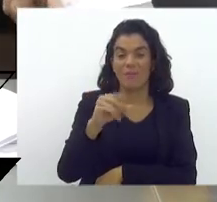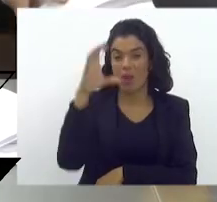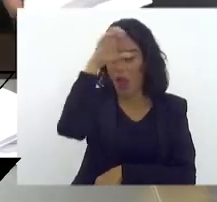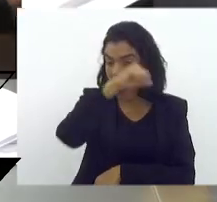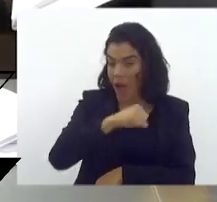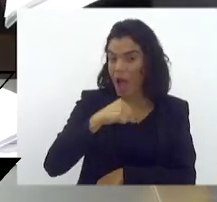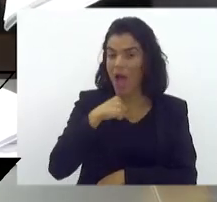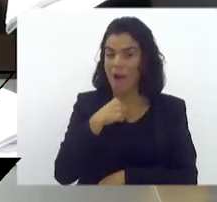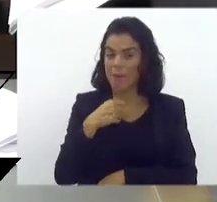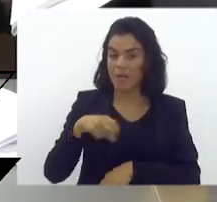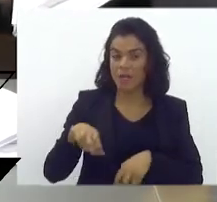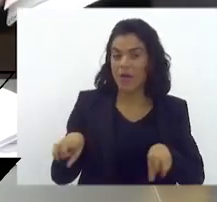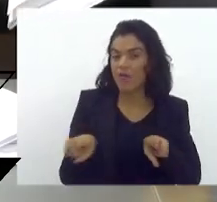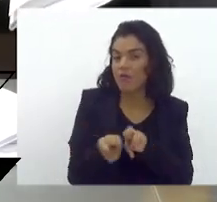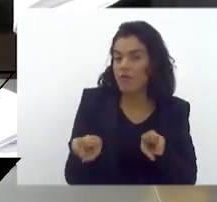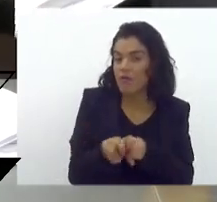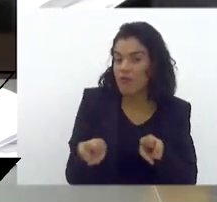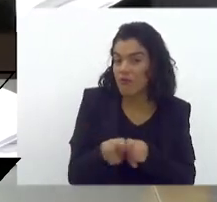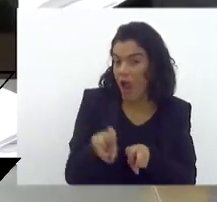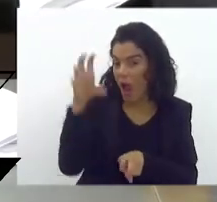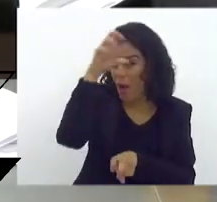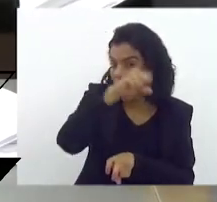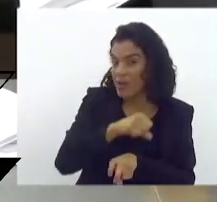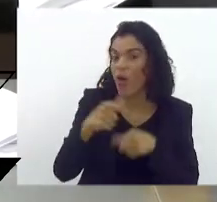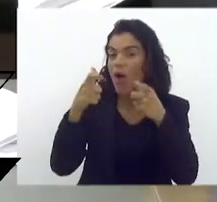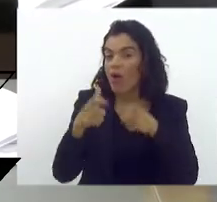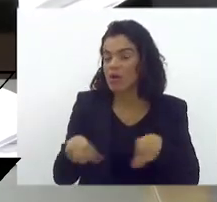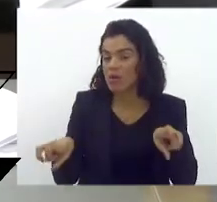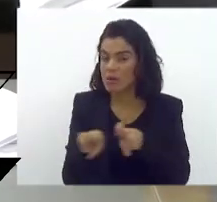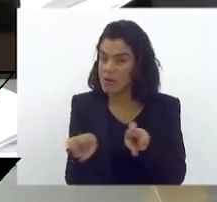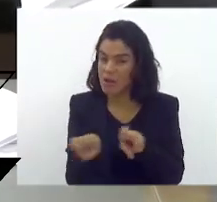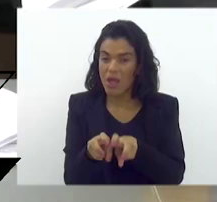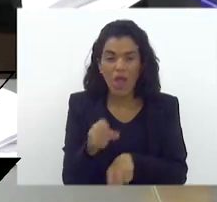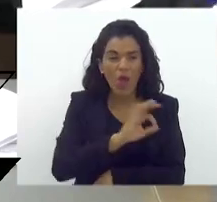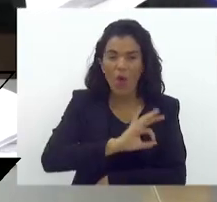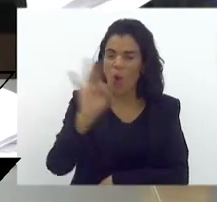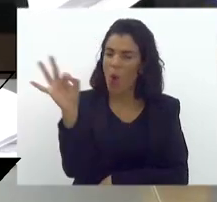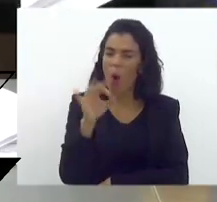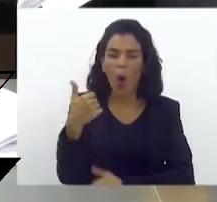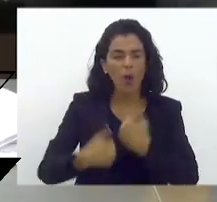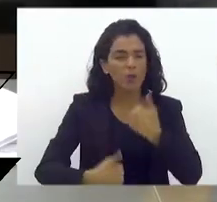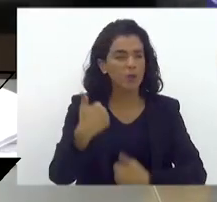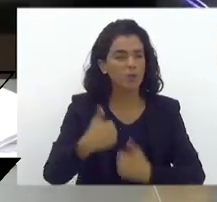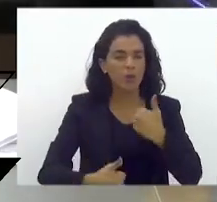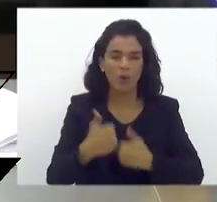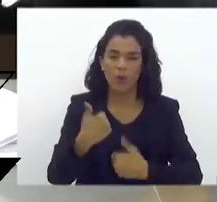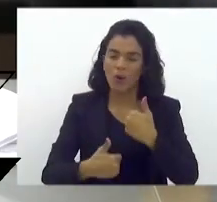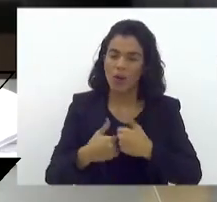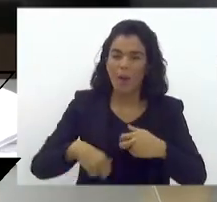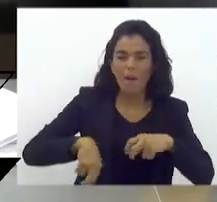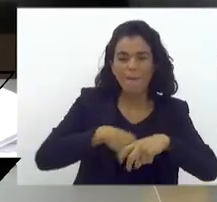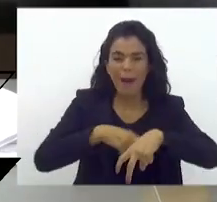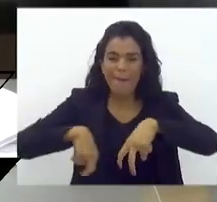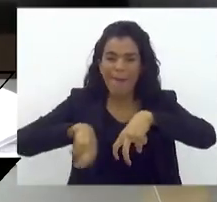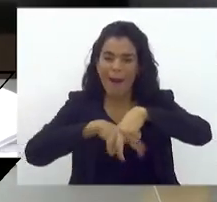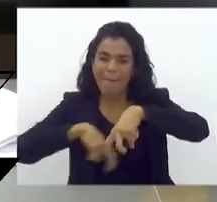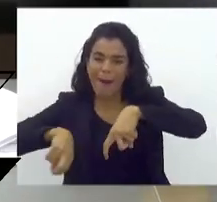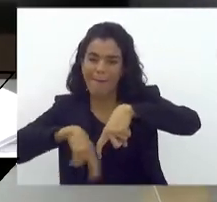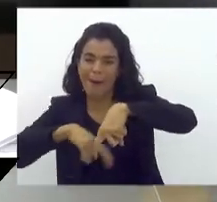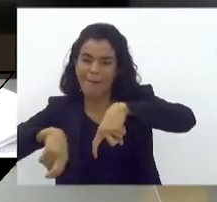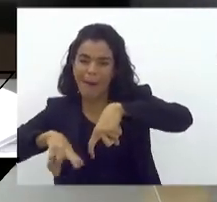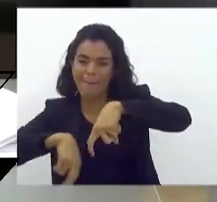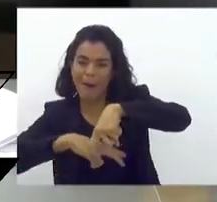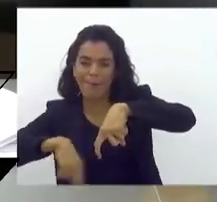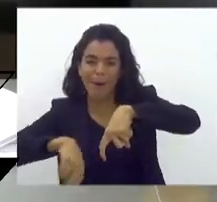bola no futebol de salão. Por isso que ele é um futebolista, um jogador de dribles curtos. Ô, coisa,